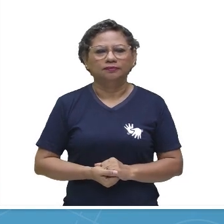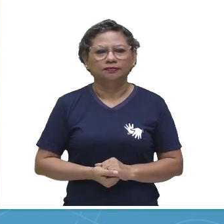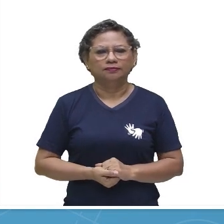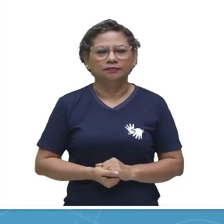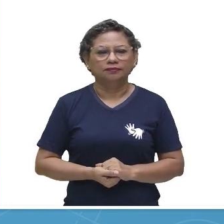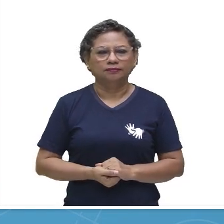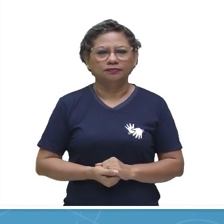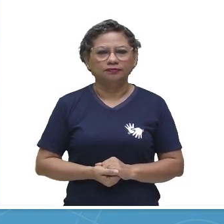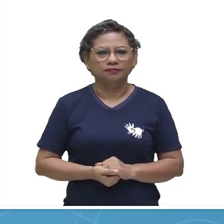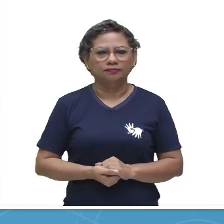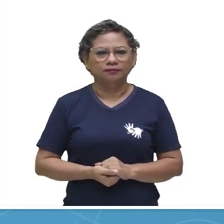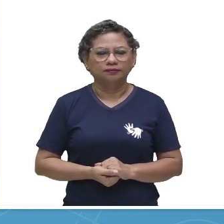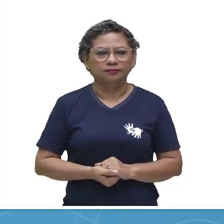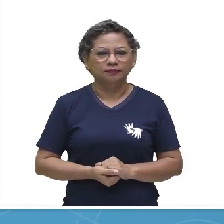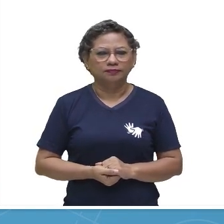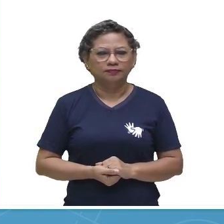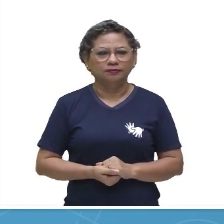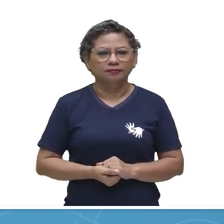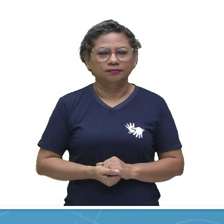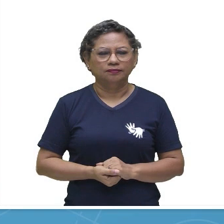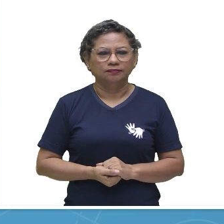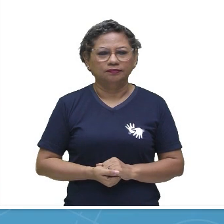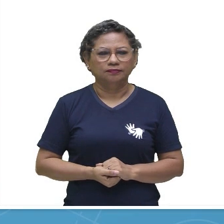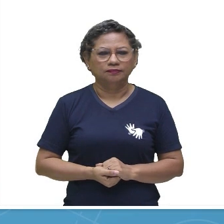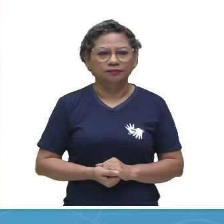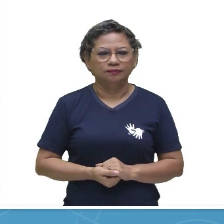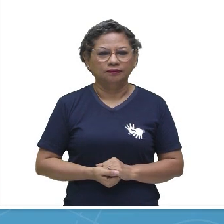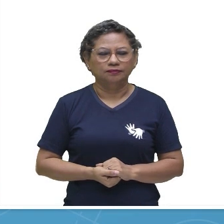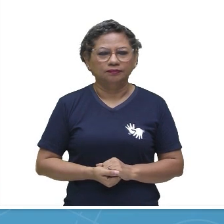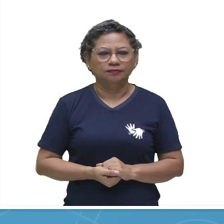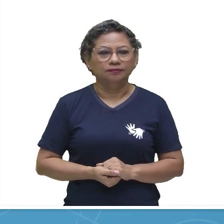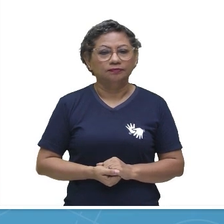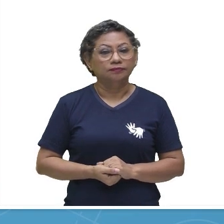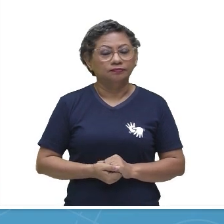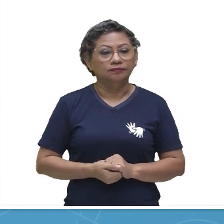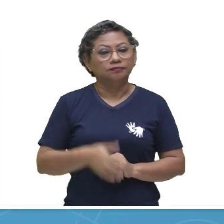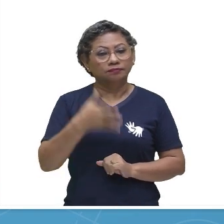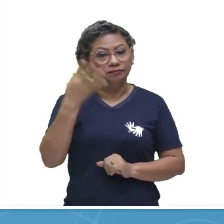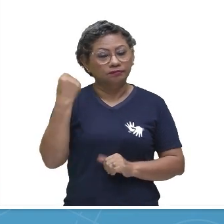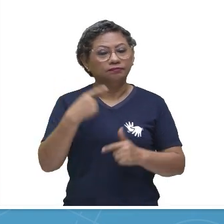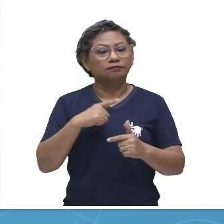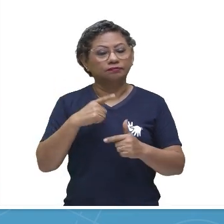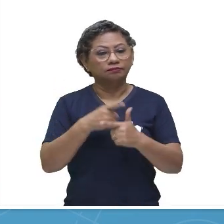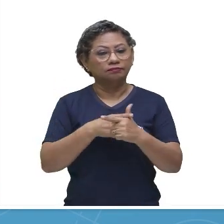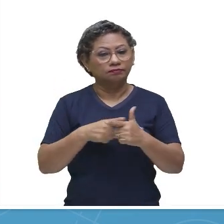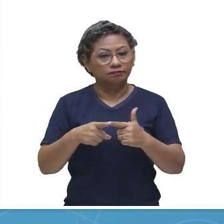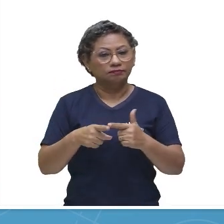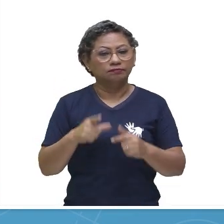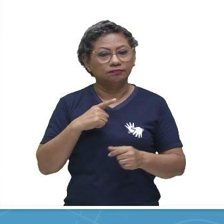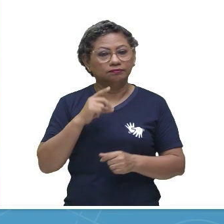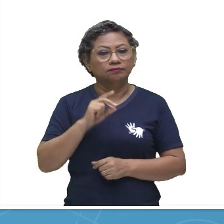quiser ir à frente, né, a gente calculou aqui a divisão de 8 quartos, que dá 2 elevado ao quadrado. E 2 ao quadrado é